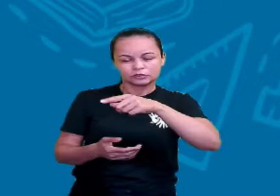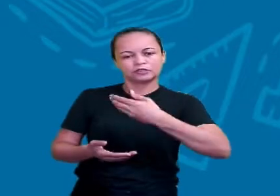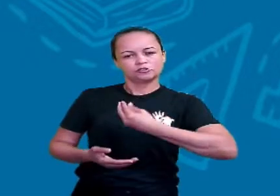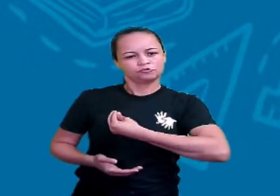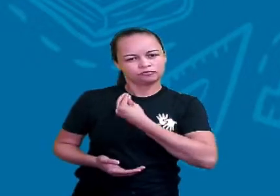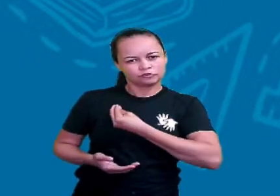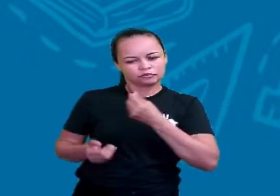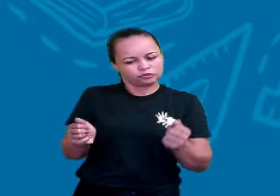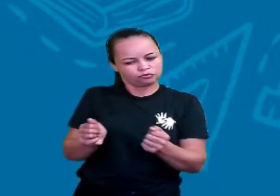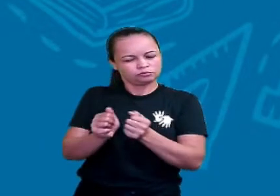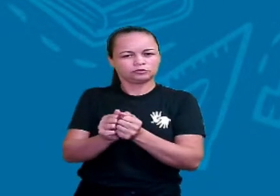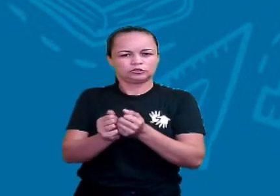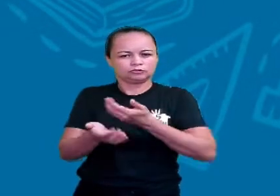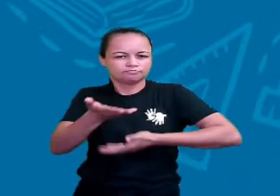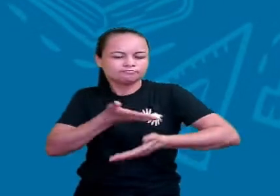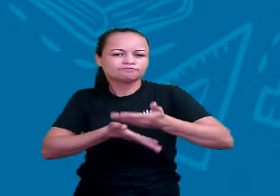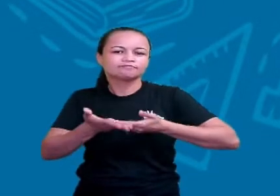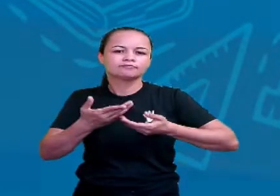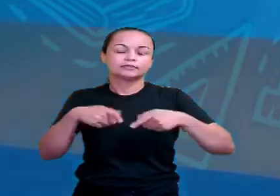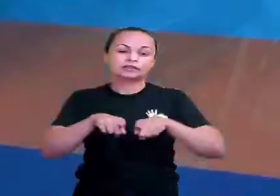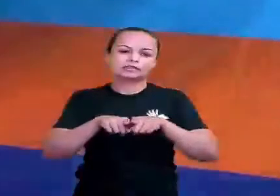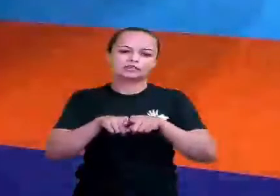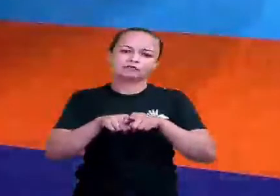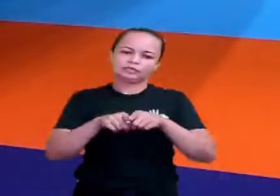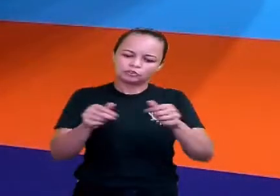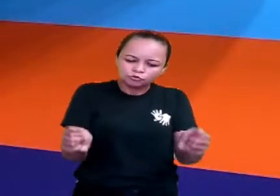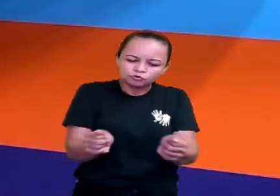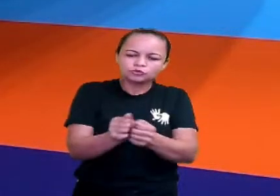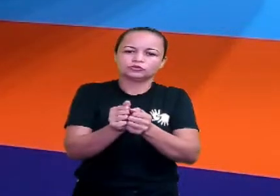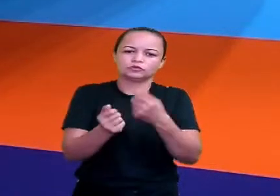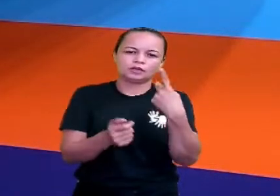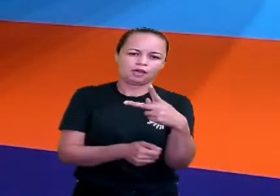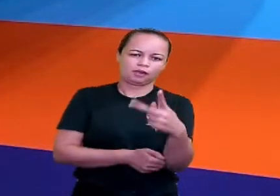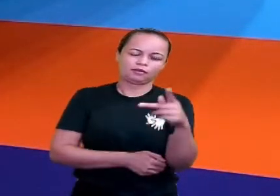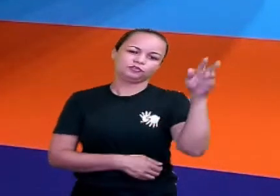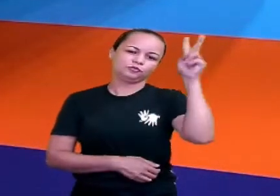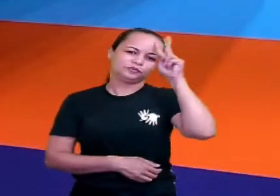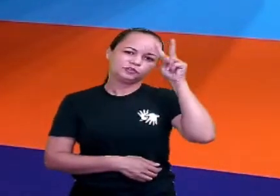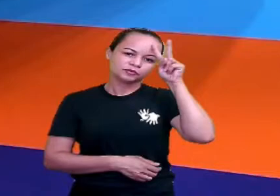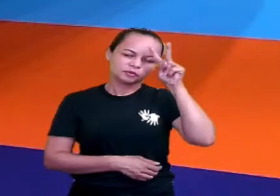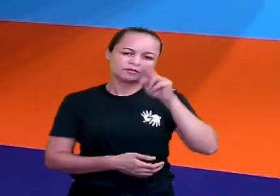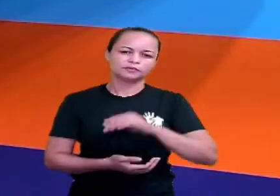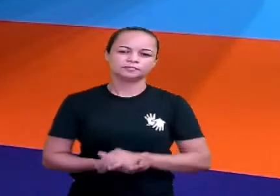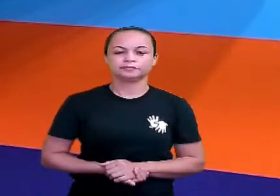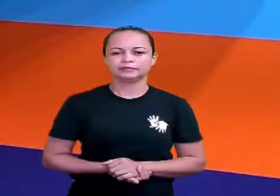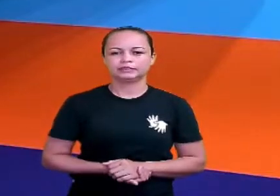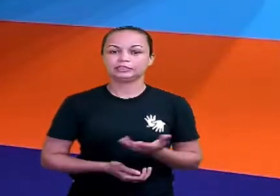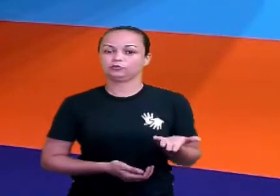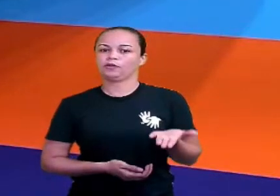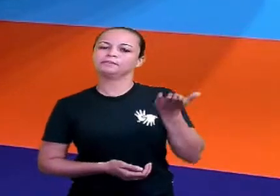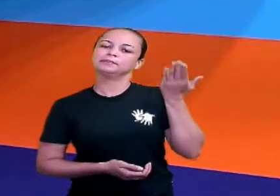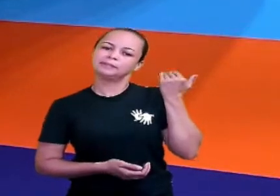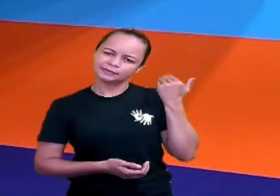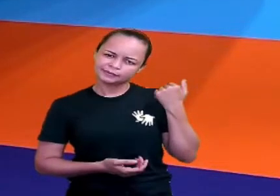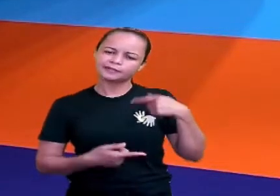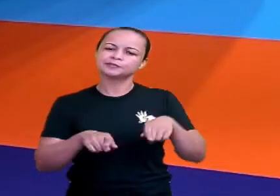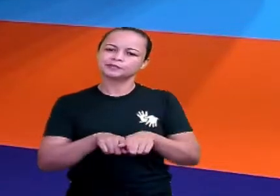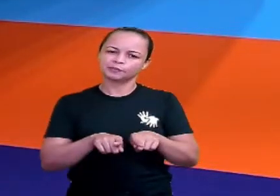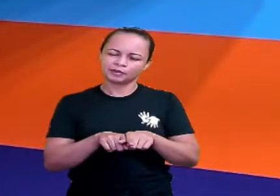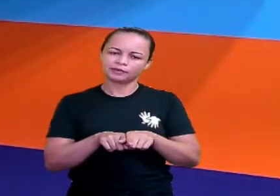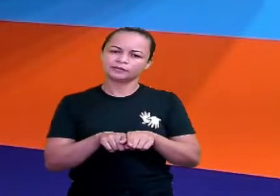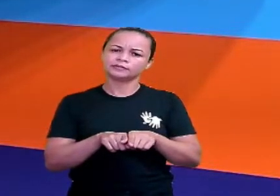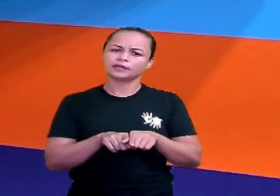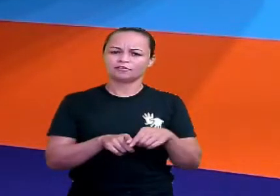interage, elas fazem parte da formação da sua história. E isso é passado e isso também